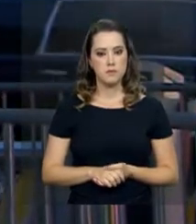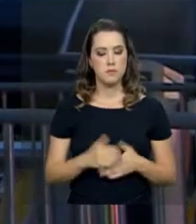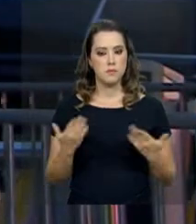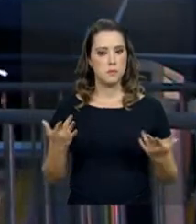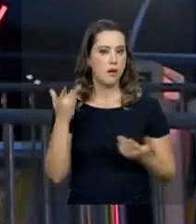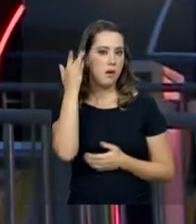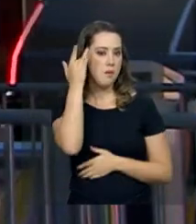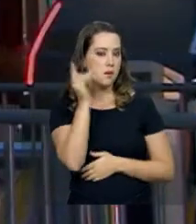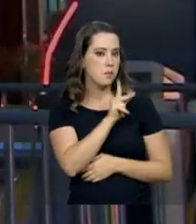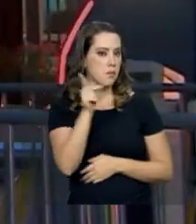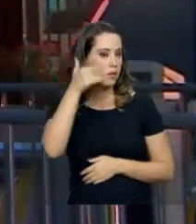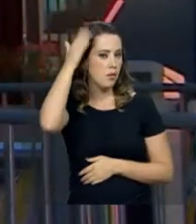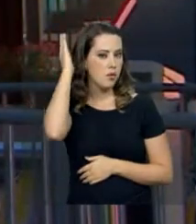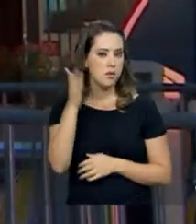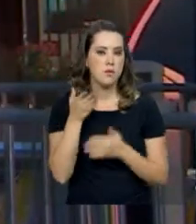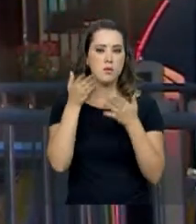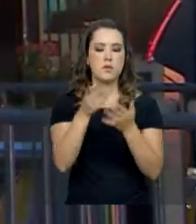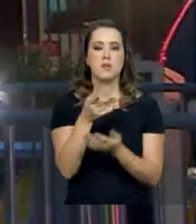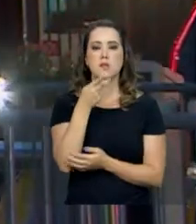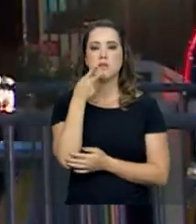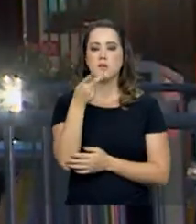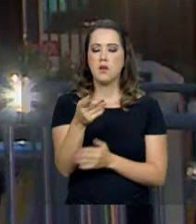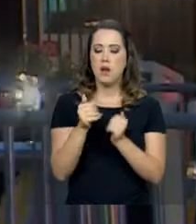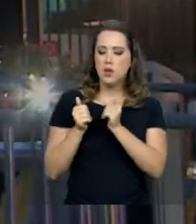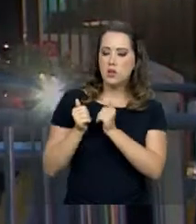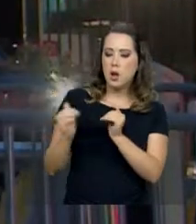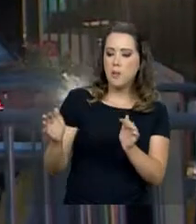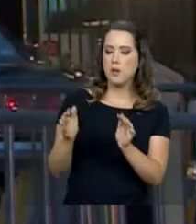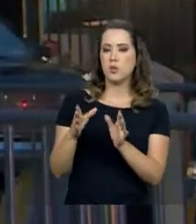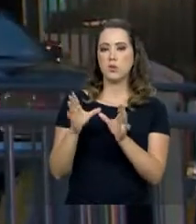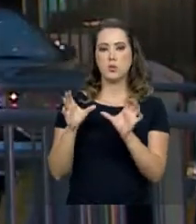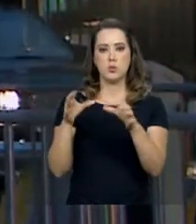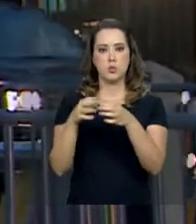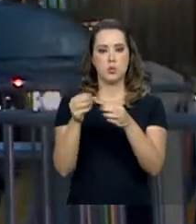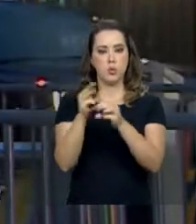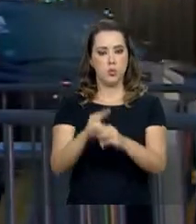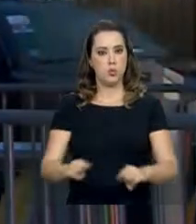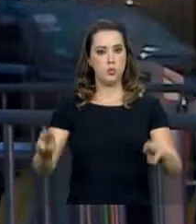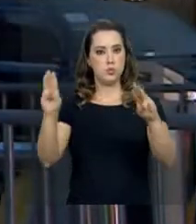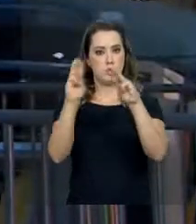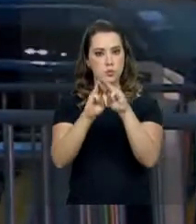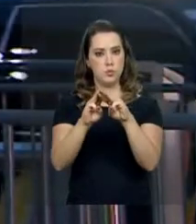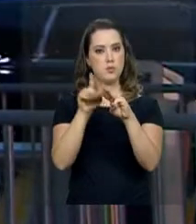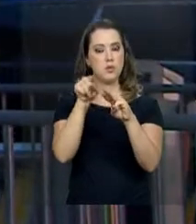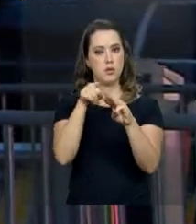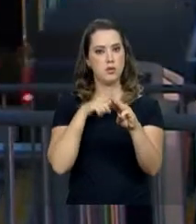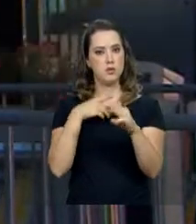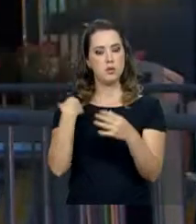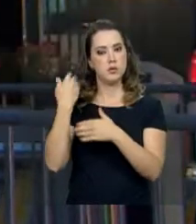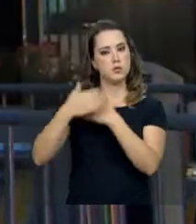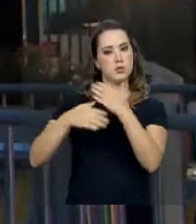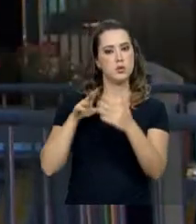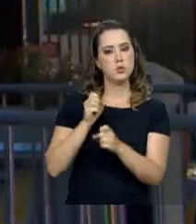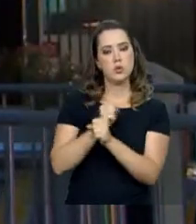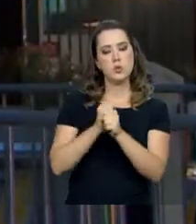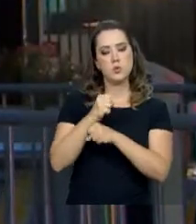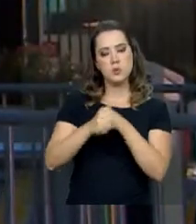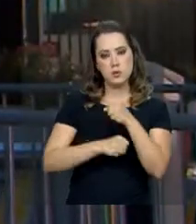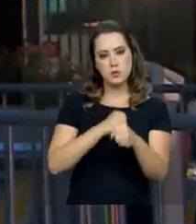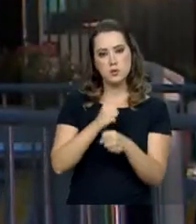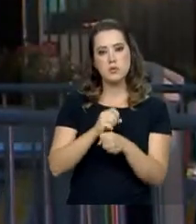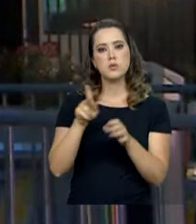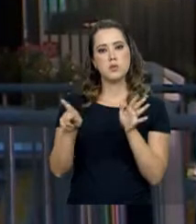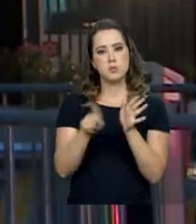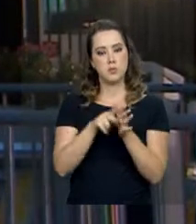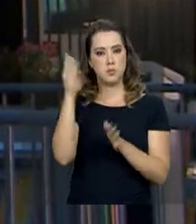Amanhã o presidente Michel Temer faz o discurso de abertura da Assembleia Geral da ONU. Esse discurso, que tradicionalmente todos os anos é feito